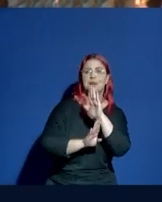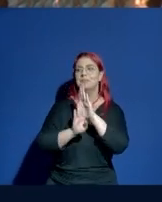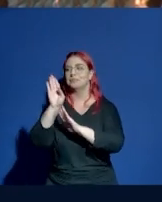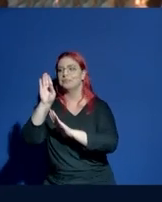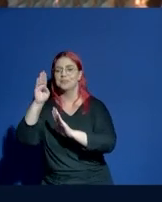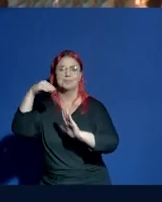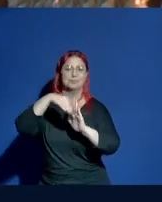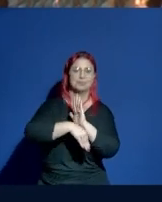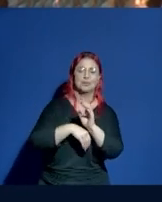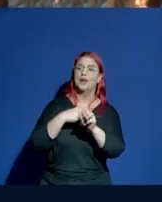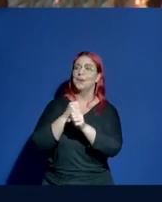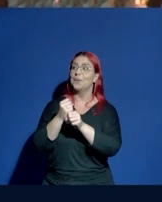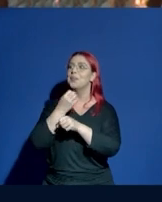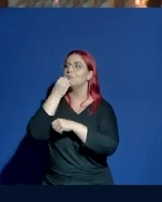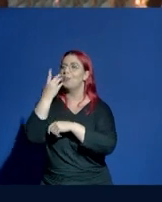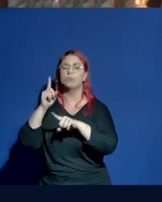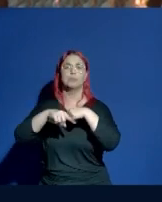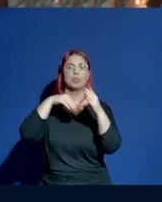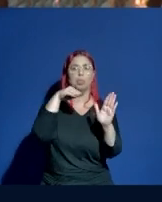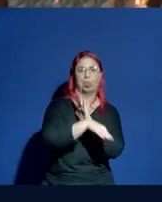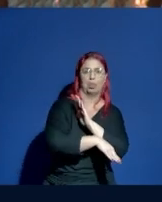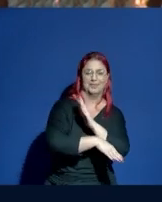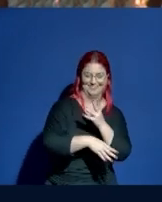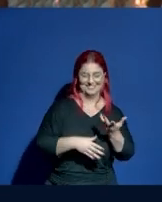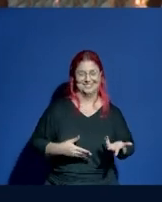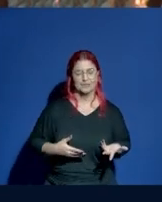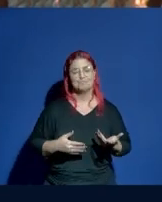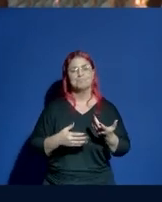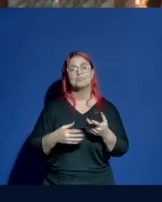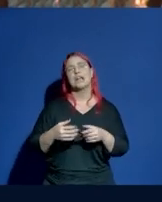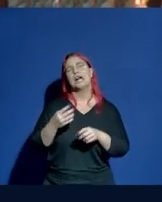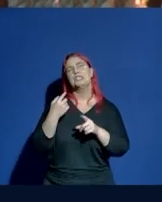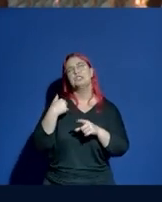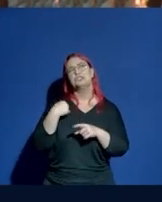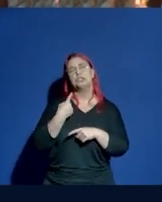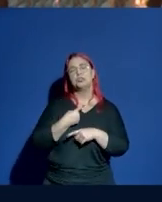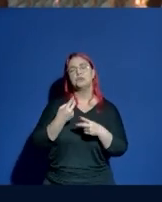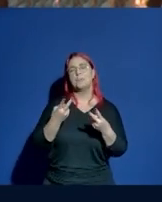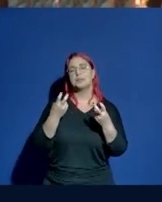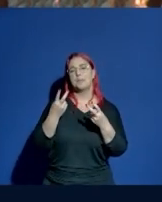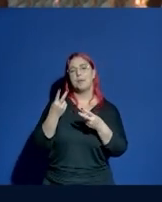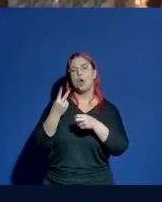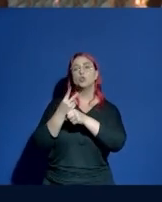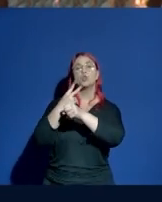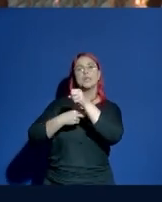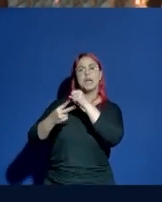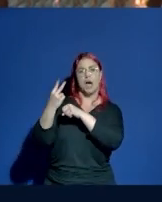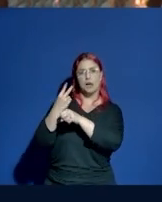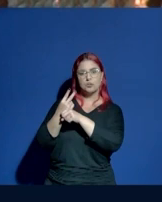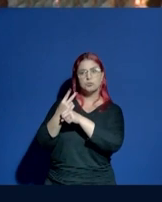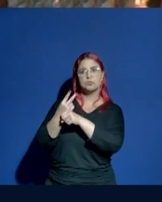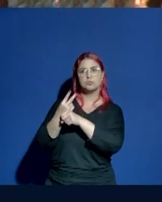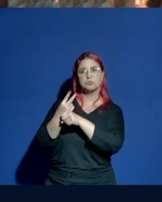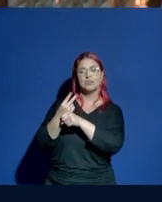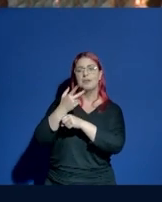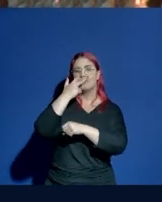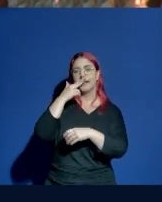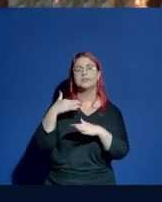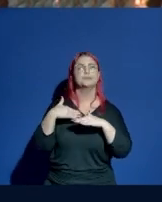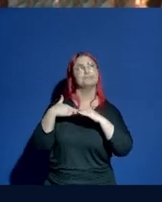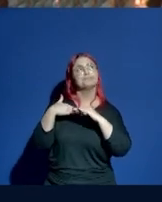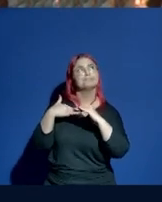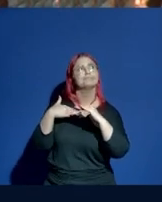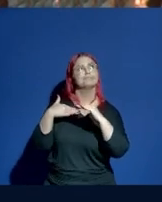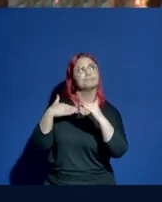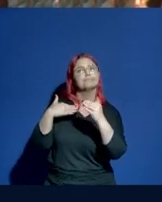anos de baile depois vem a ressaca então a gente notou assim que nos últimos dois ou três anos no mercado veio andando tipo baile né então